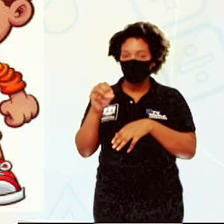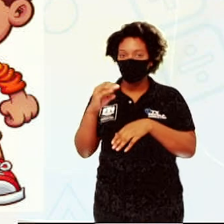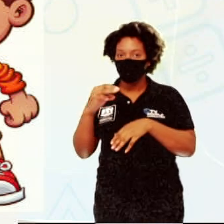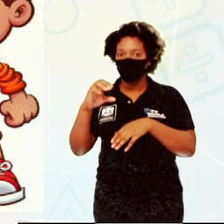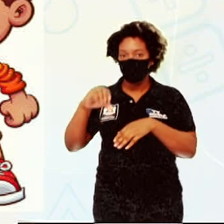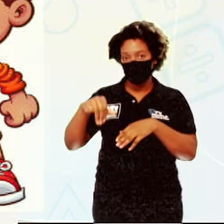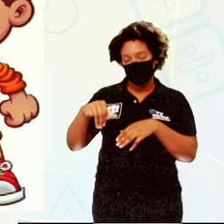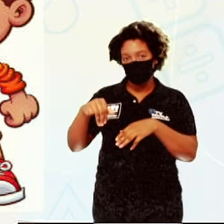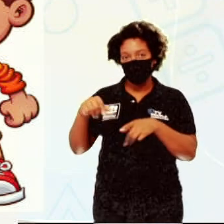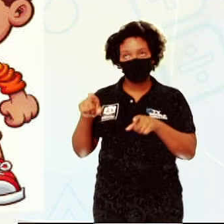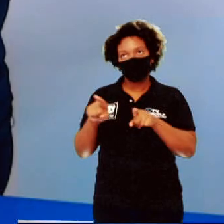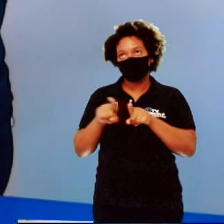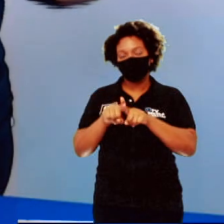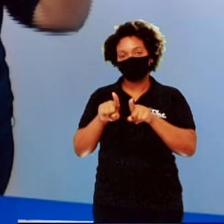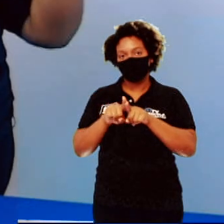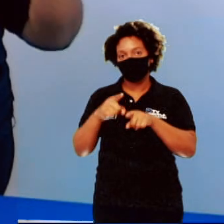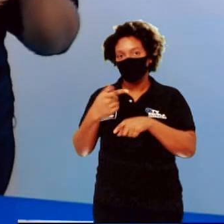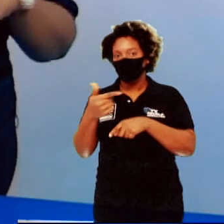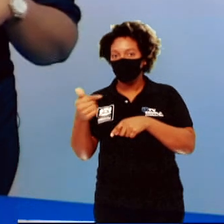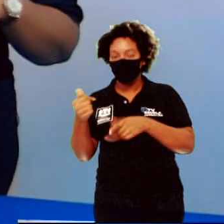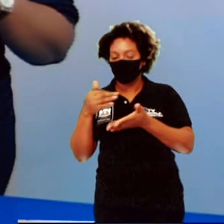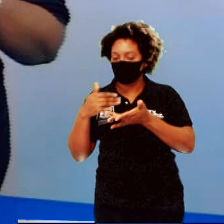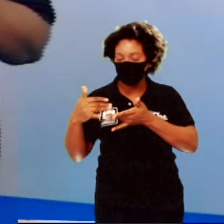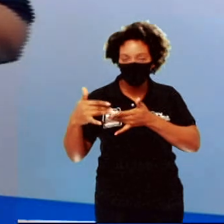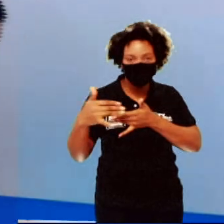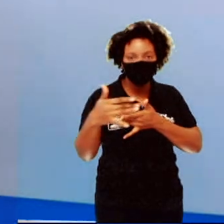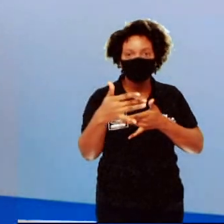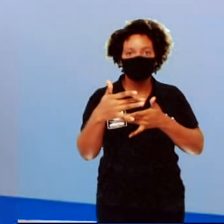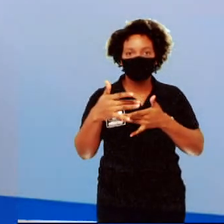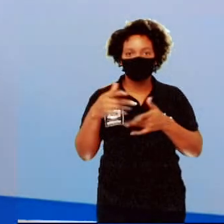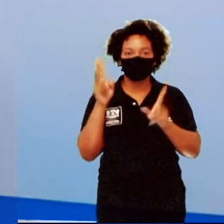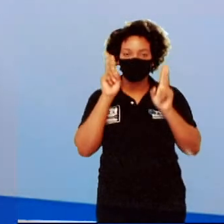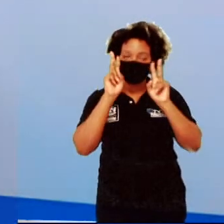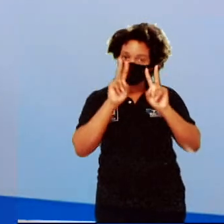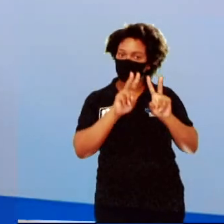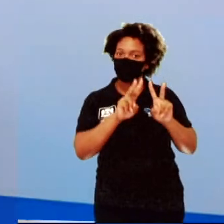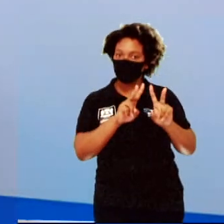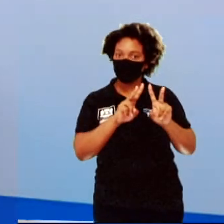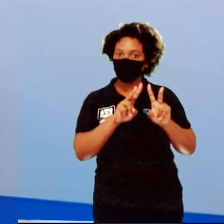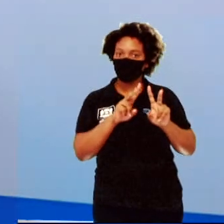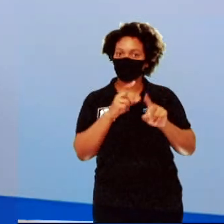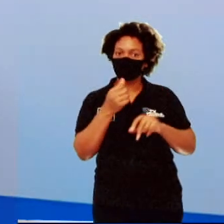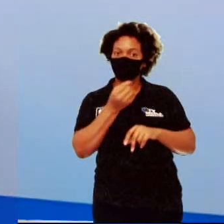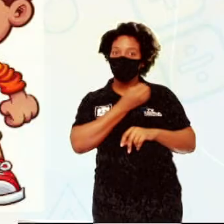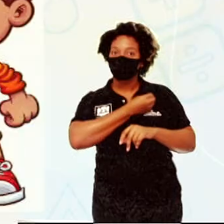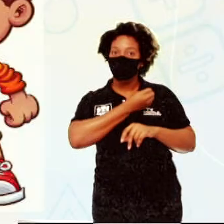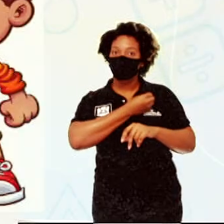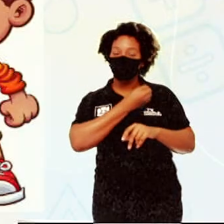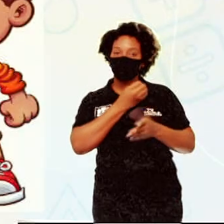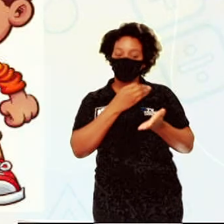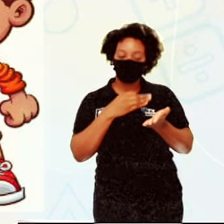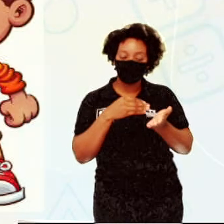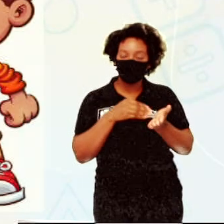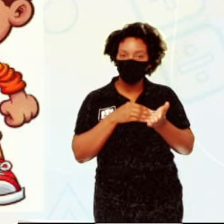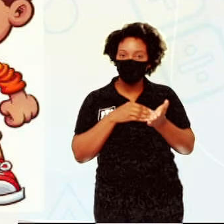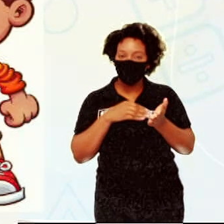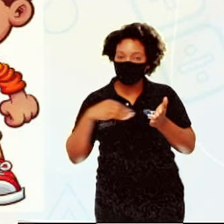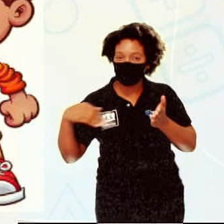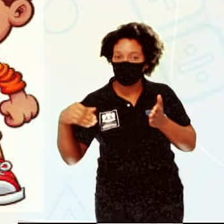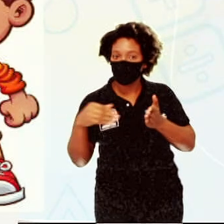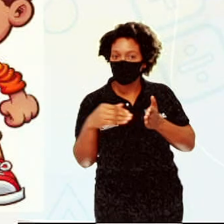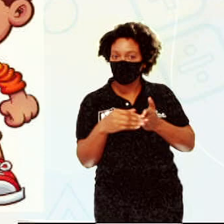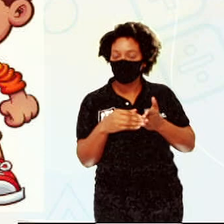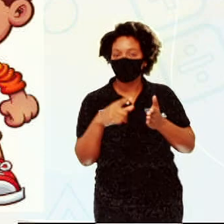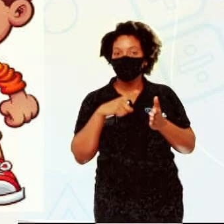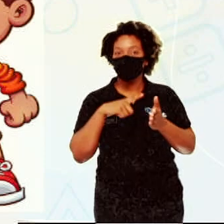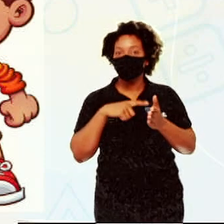de 20 centímetros e por aí vai. E aí, olha só, de um número para o outro, temos 1